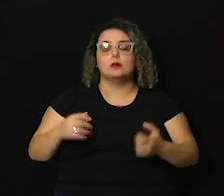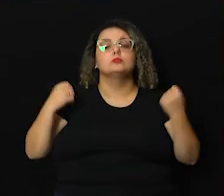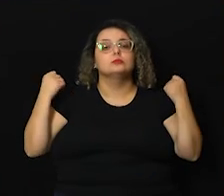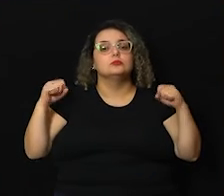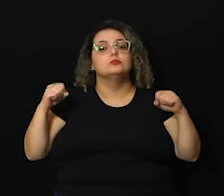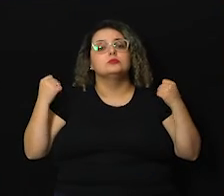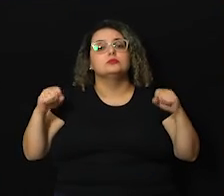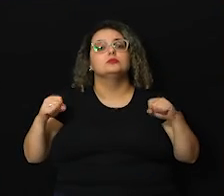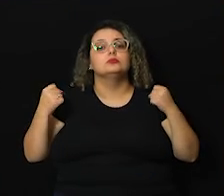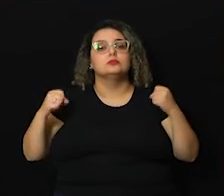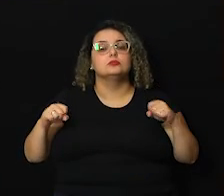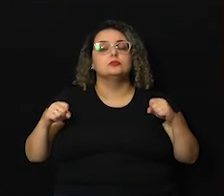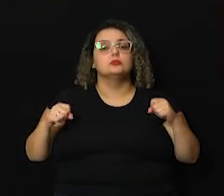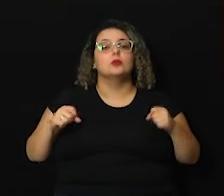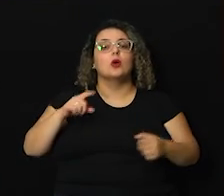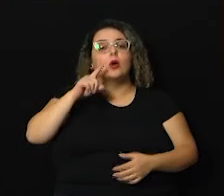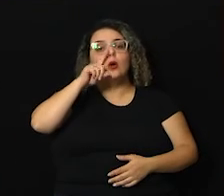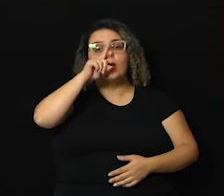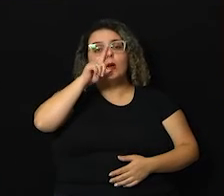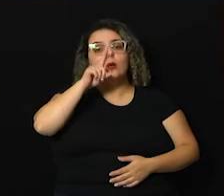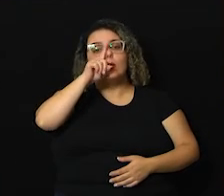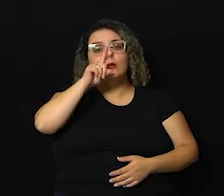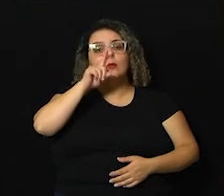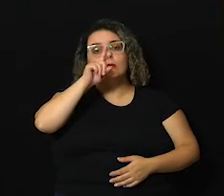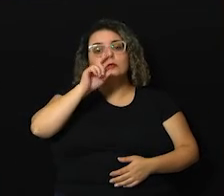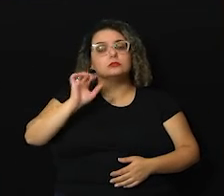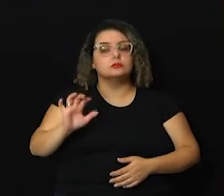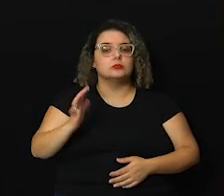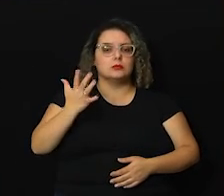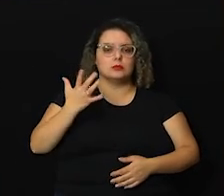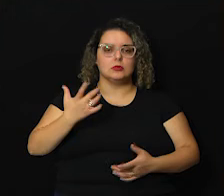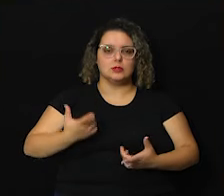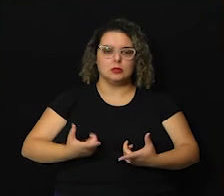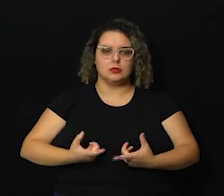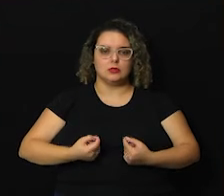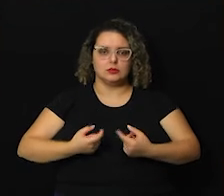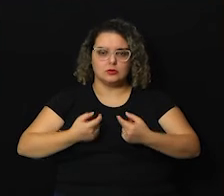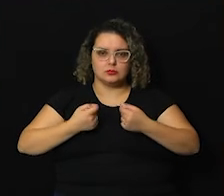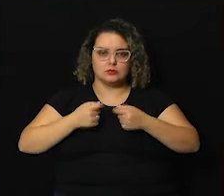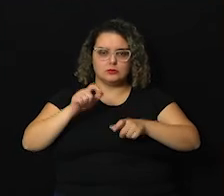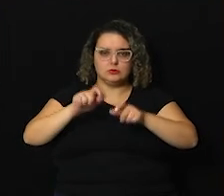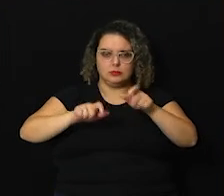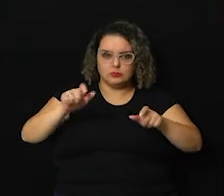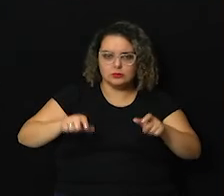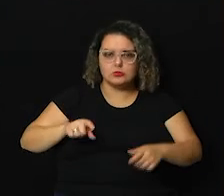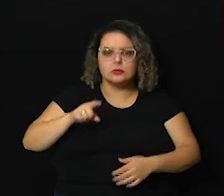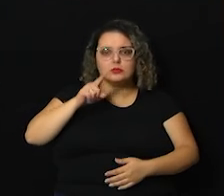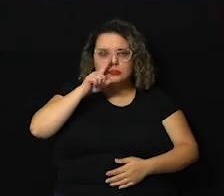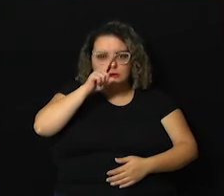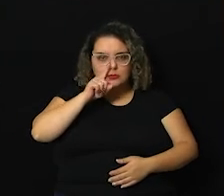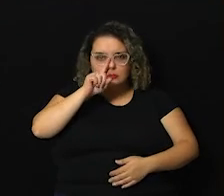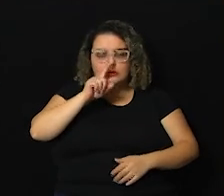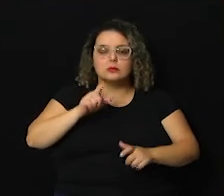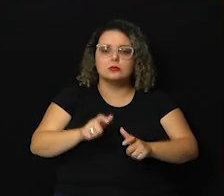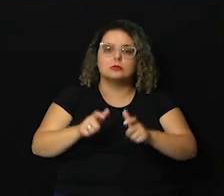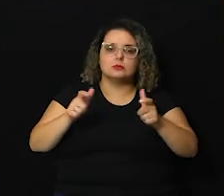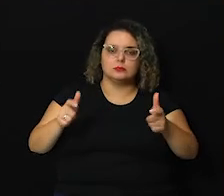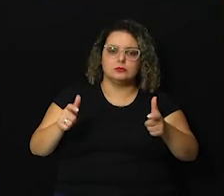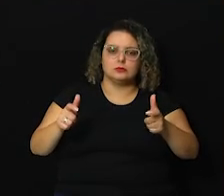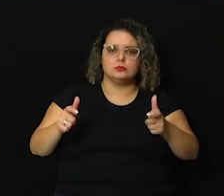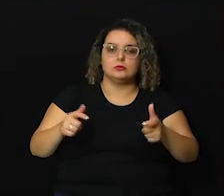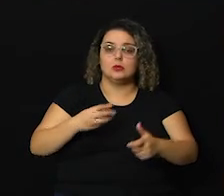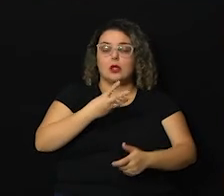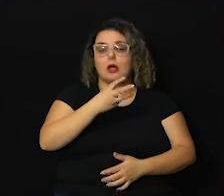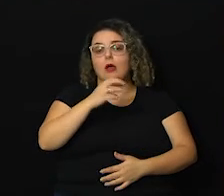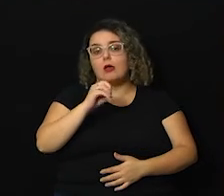ela é capaz de reduzir o risco da ocorrência de câncer em populações de risco aumentado na ordem